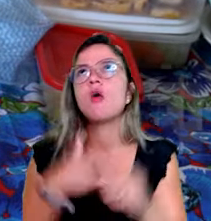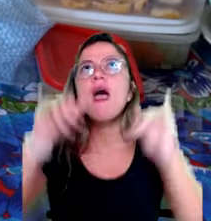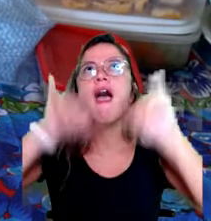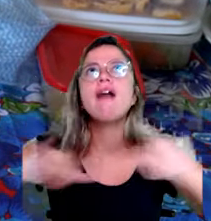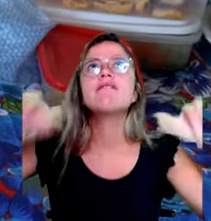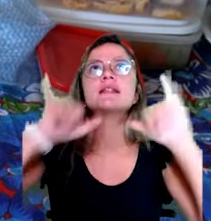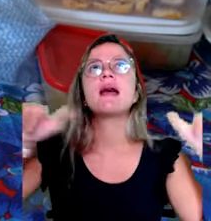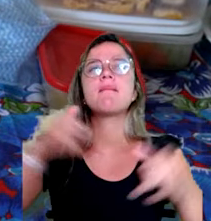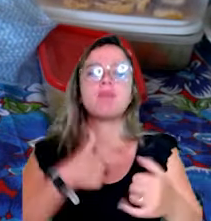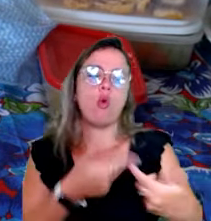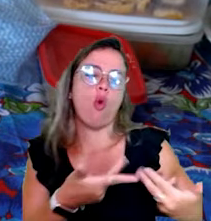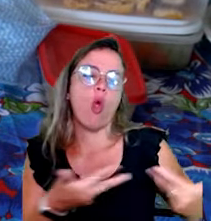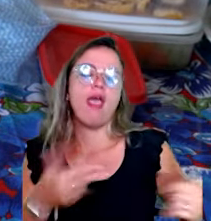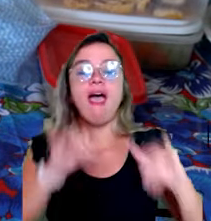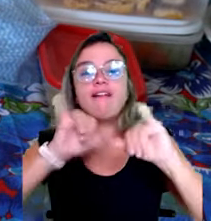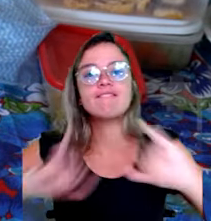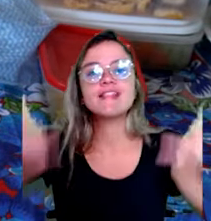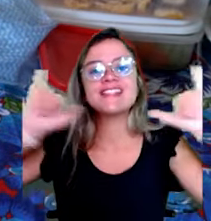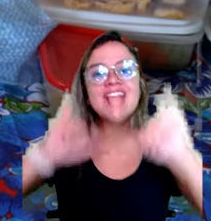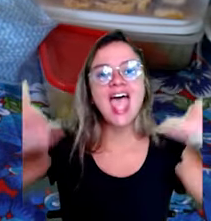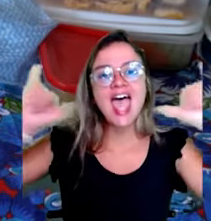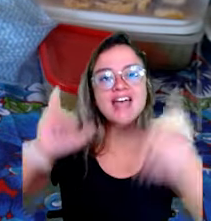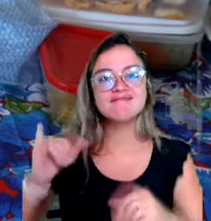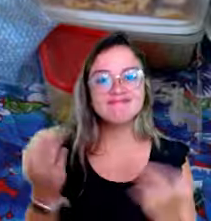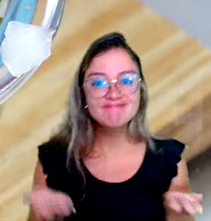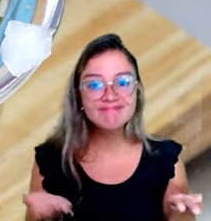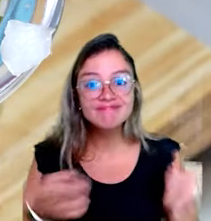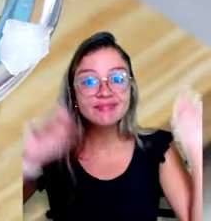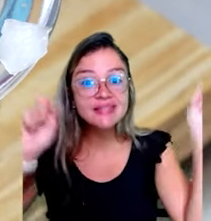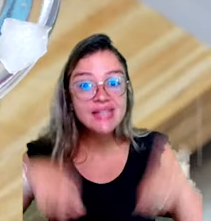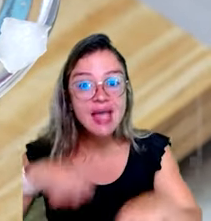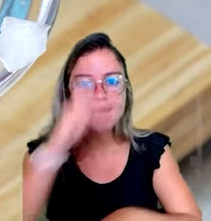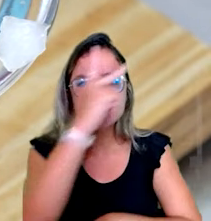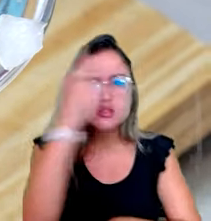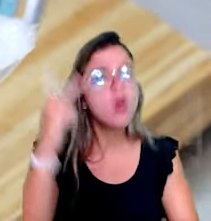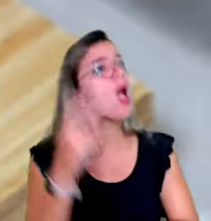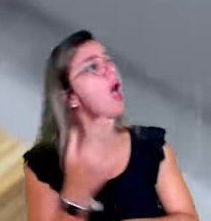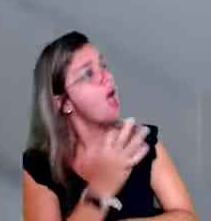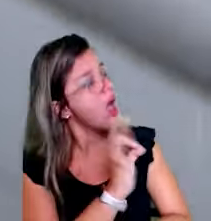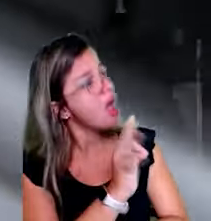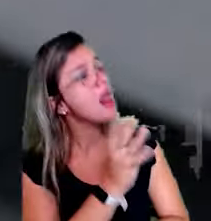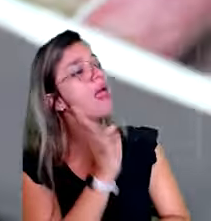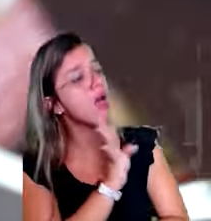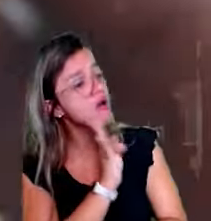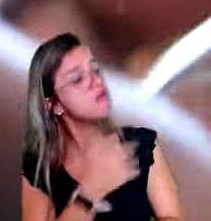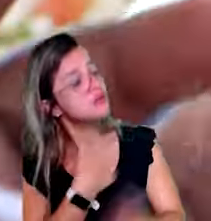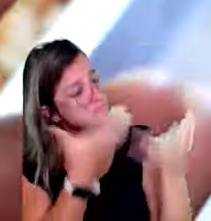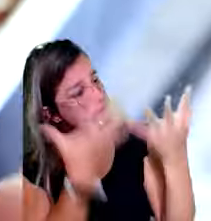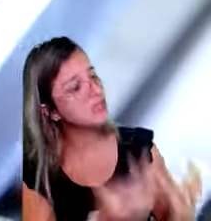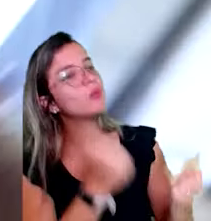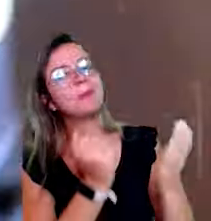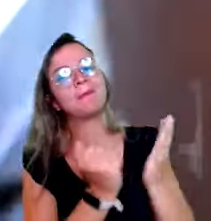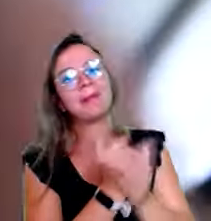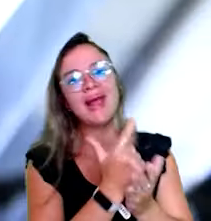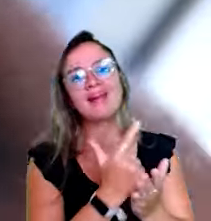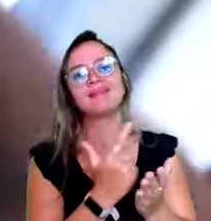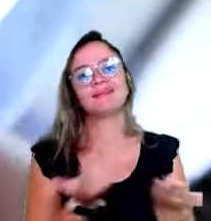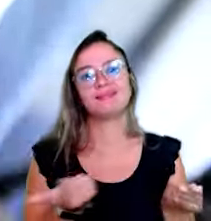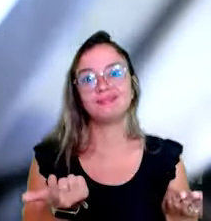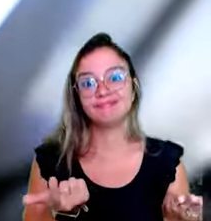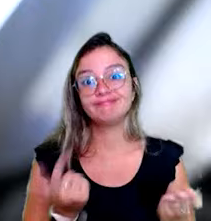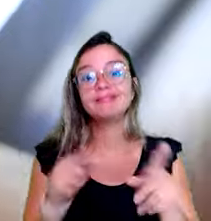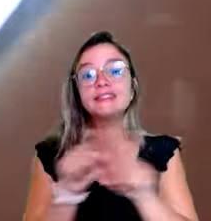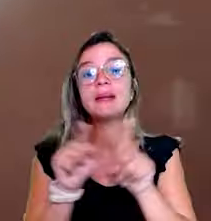produtos para que mais clientes comprem dela. A partir daí, é importante que ela